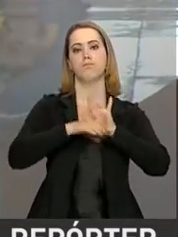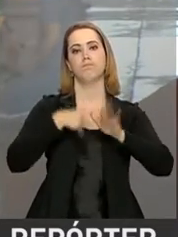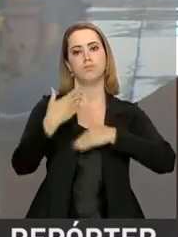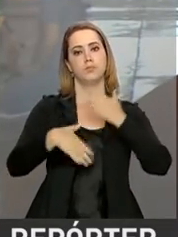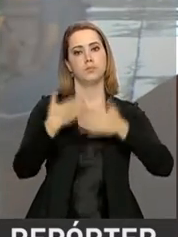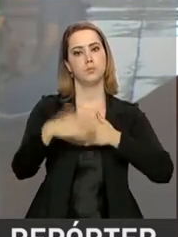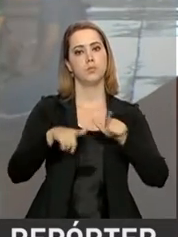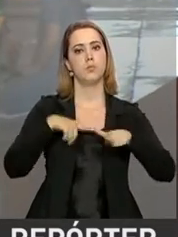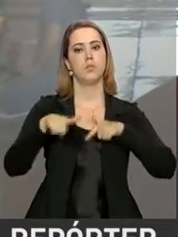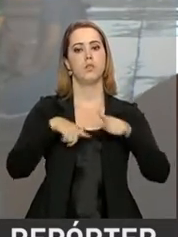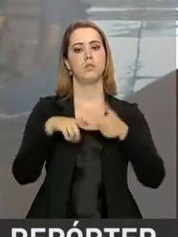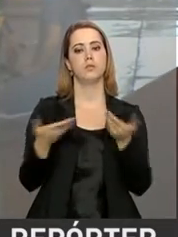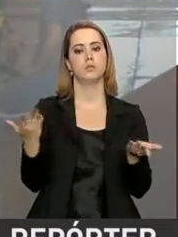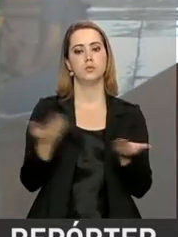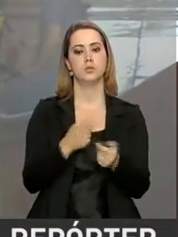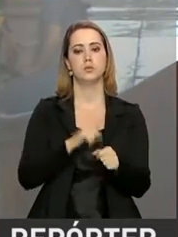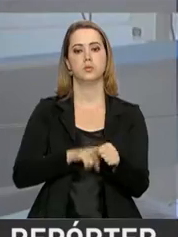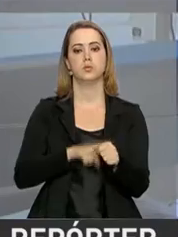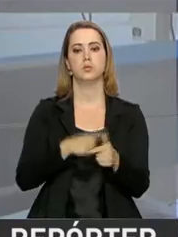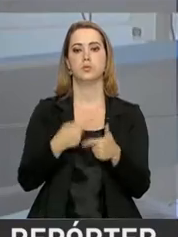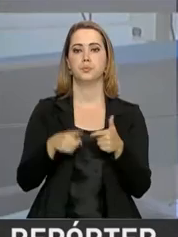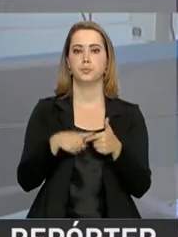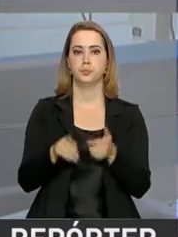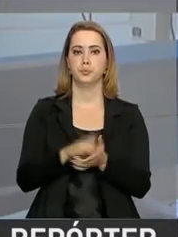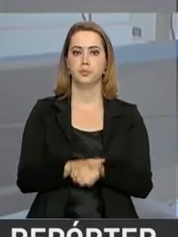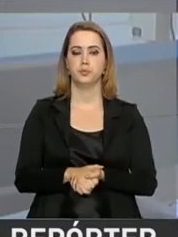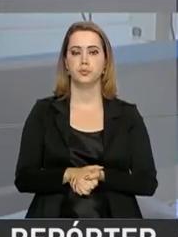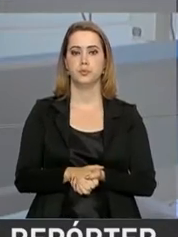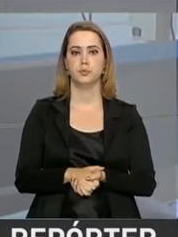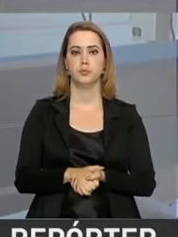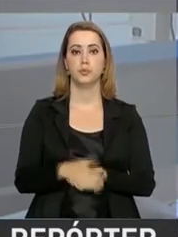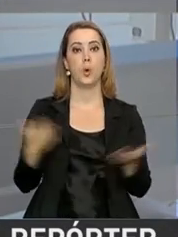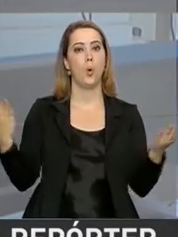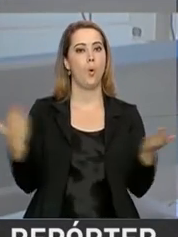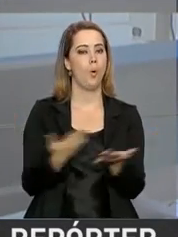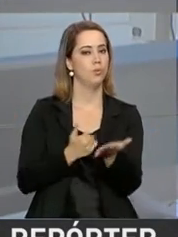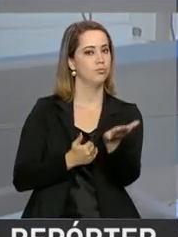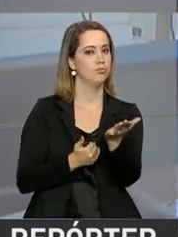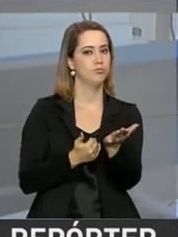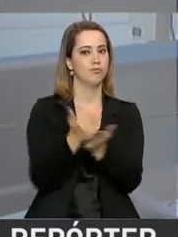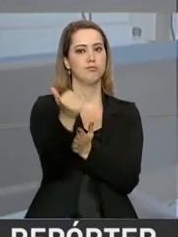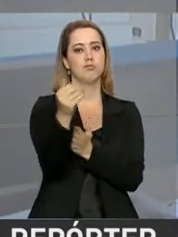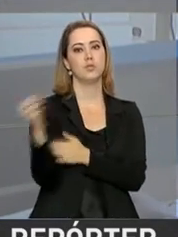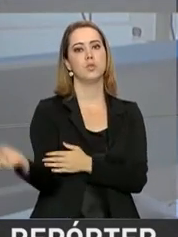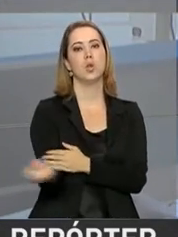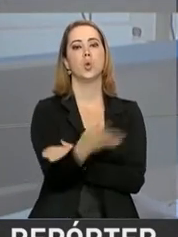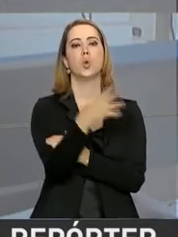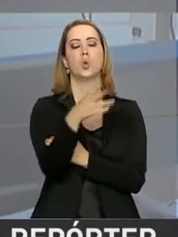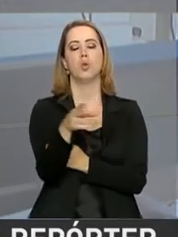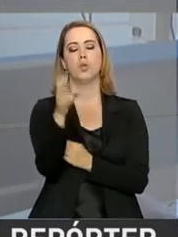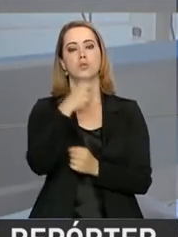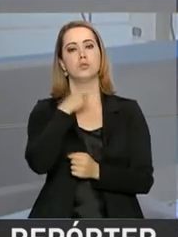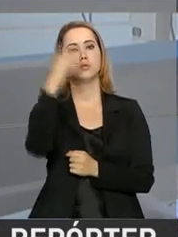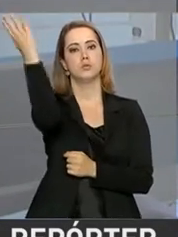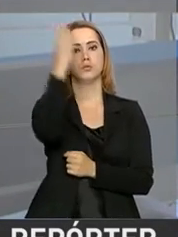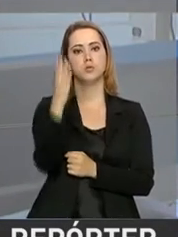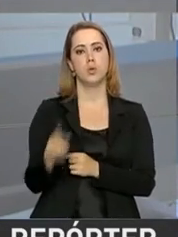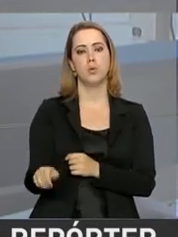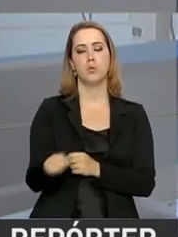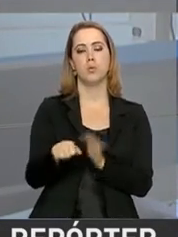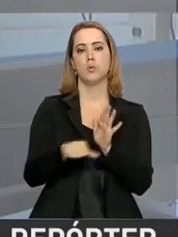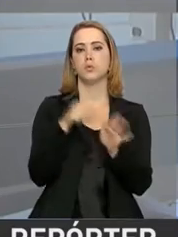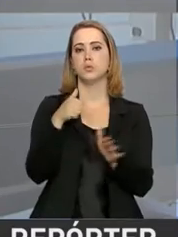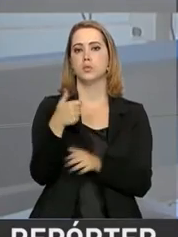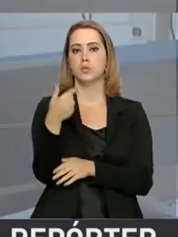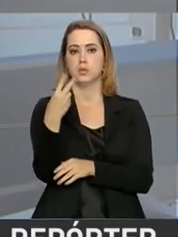necessários se proteger a si mesmo neste momento de crise estréia neste momento a nova voz do brasil os primeiros